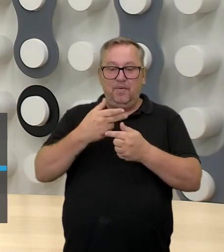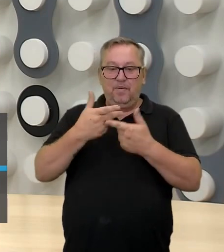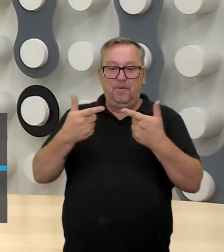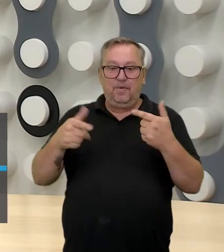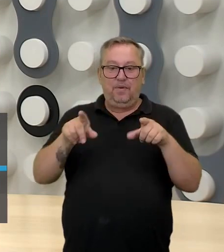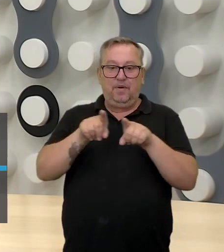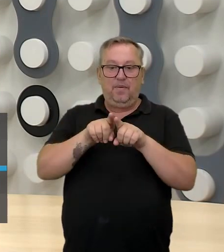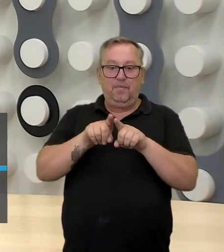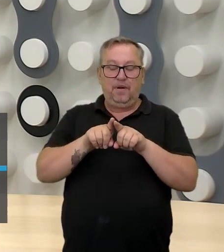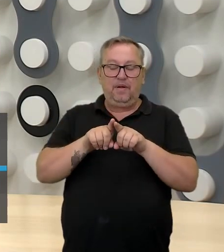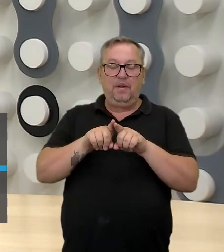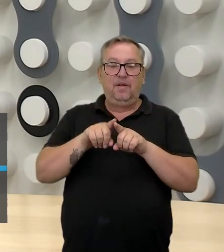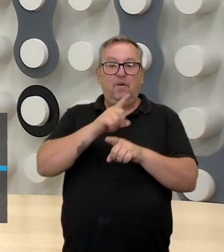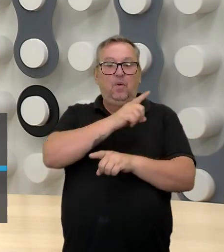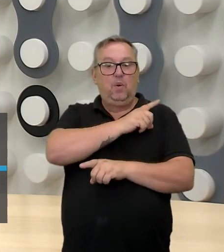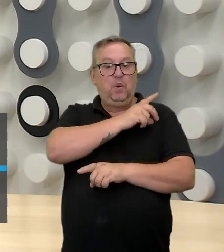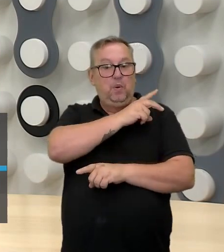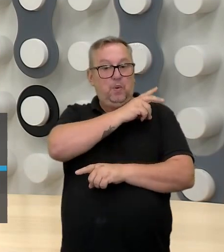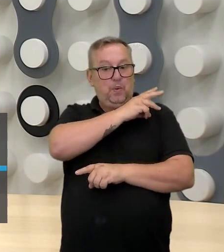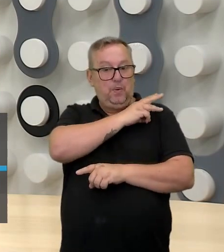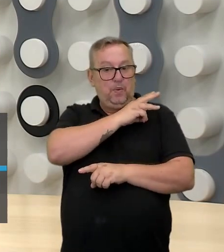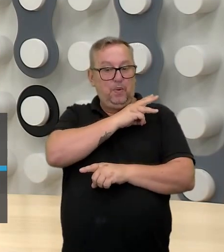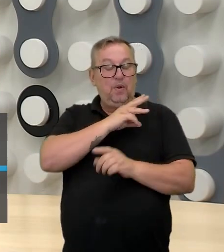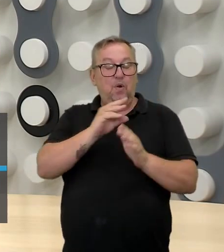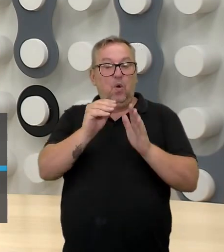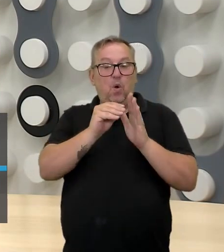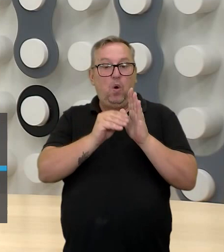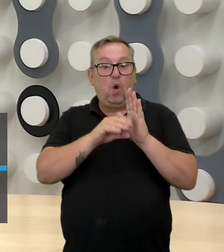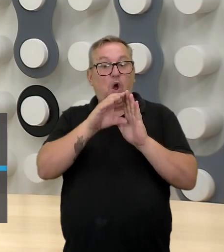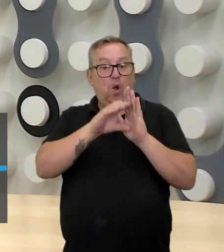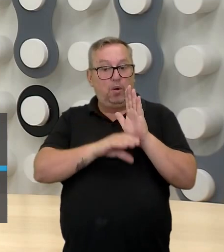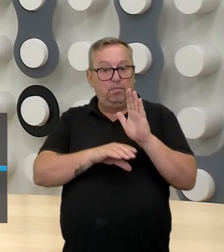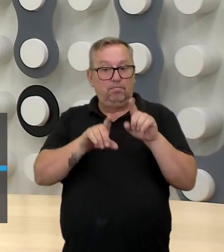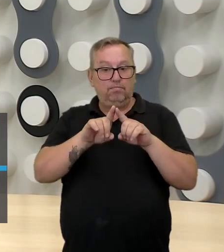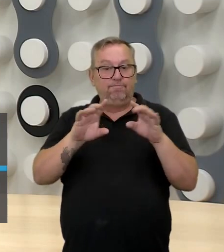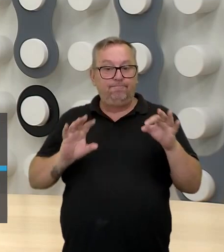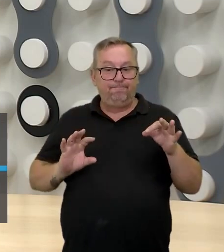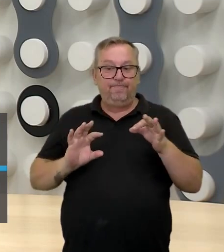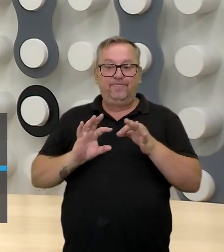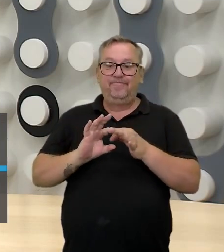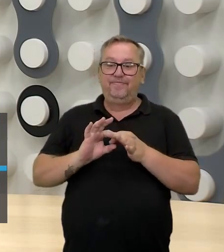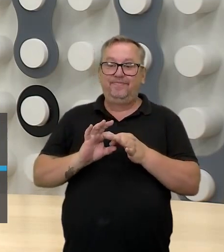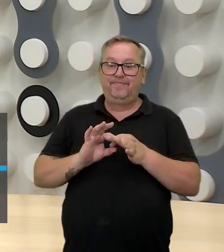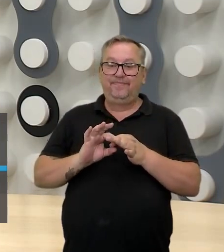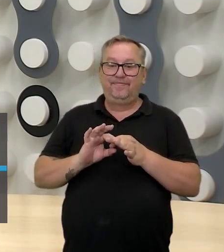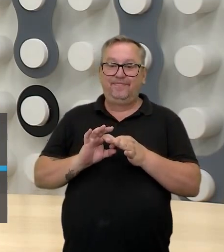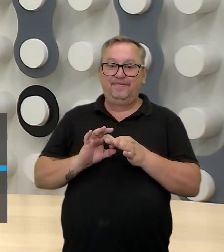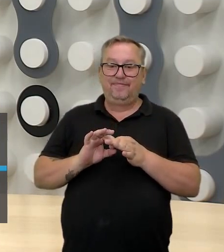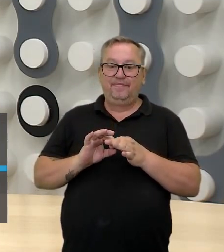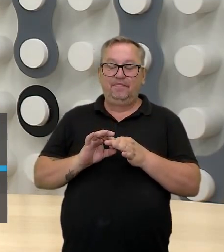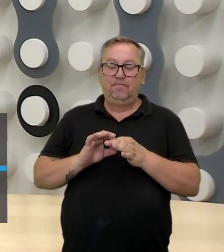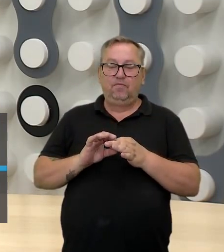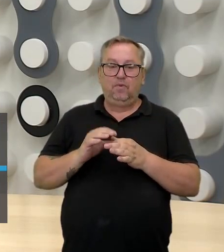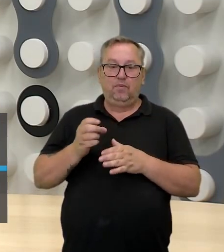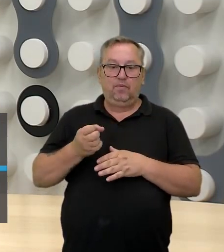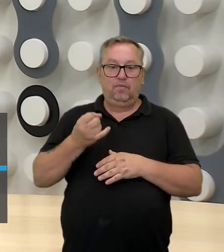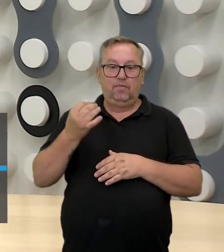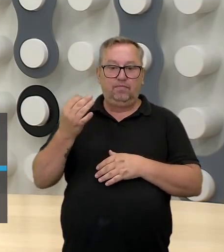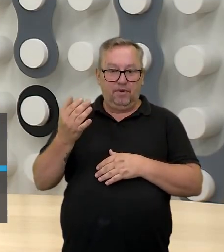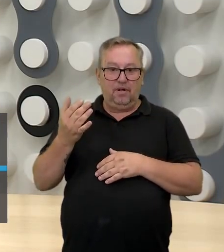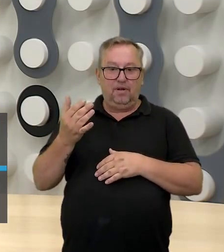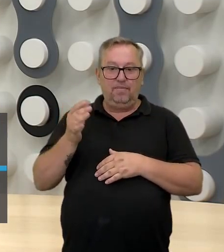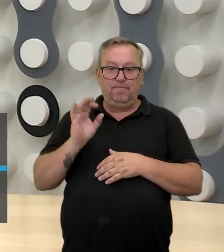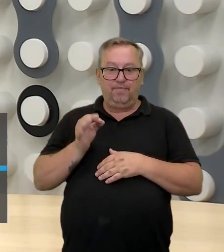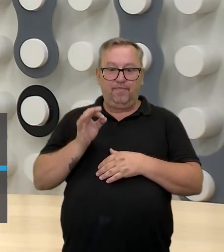no ensino médio, especificamente, são os componentes curriculares integrados, tá ok? Bom, provavelmente muitos, né?